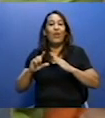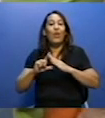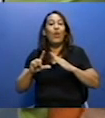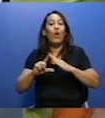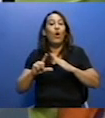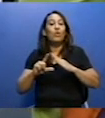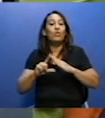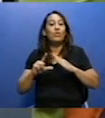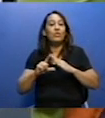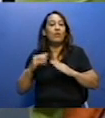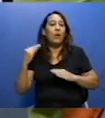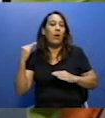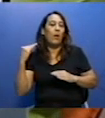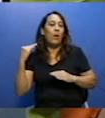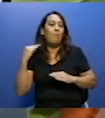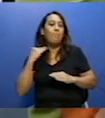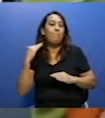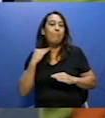banco,